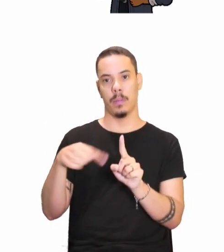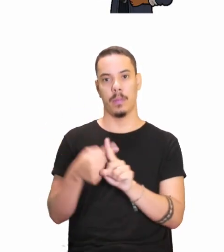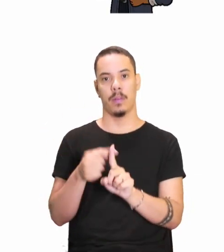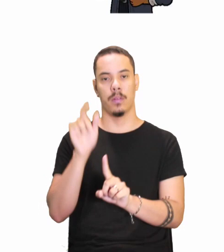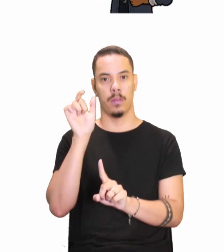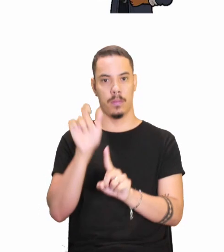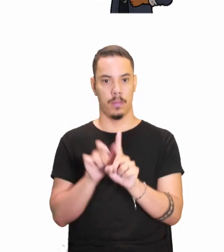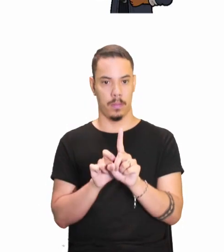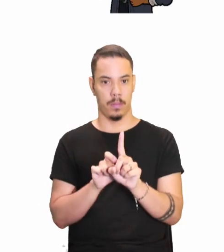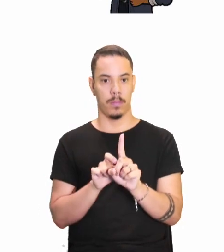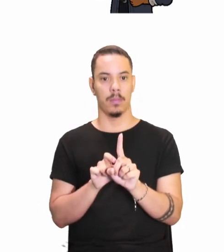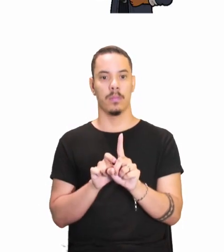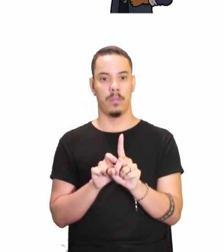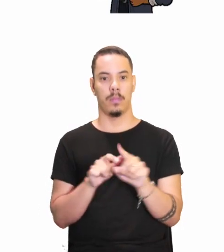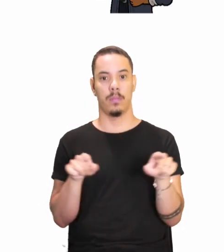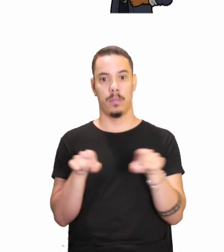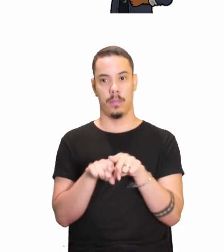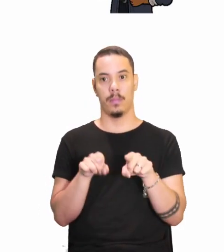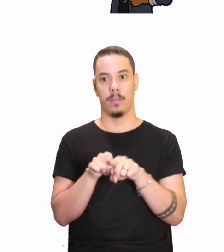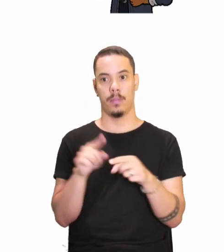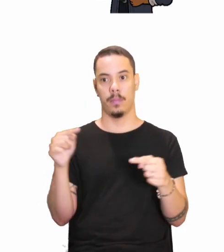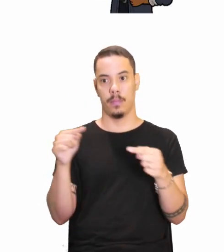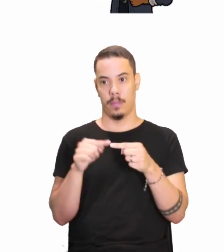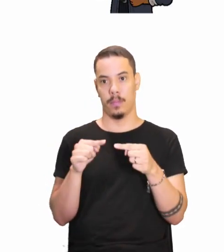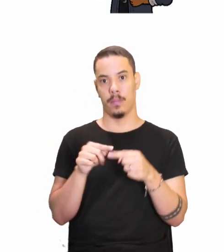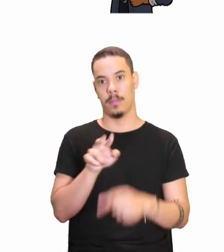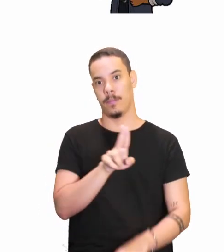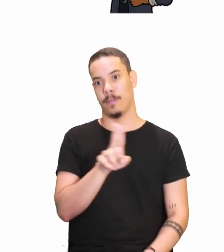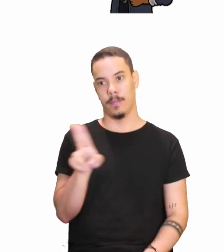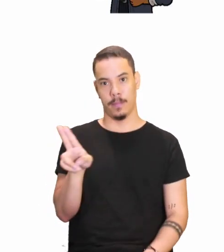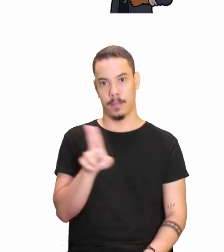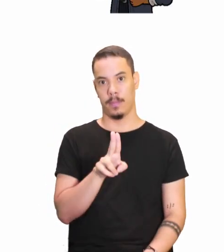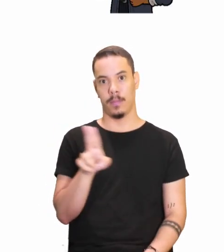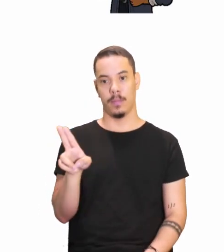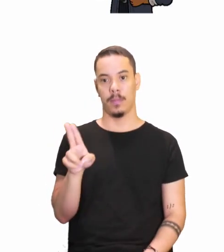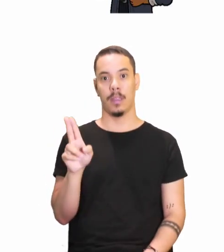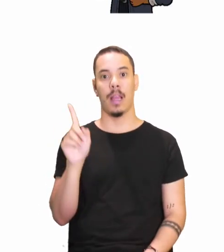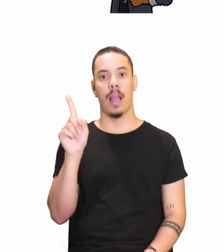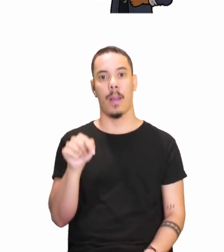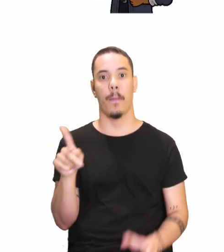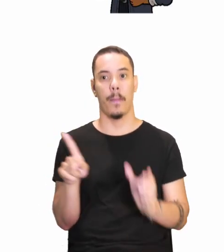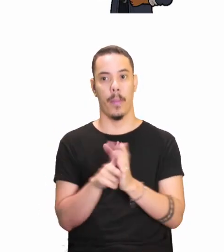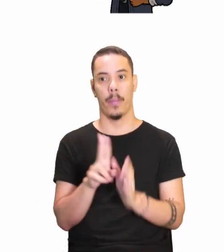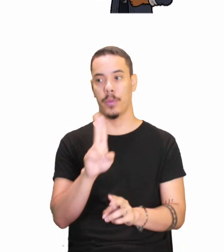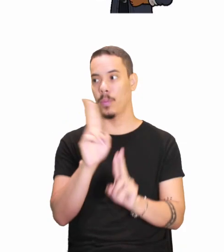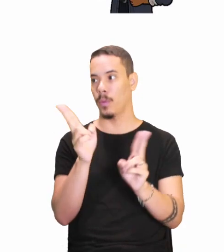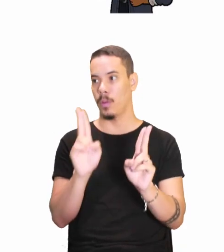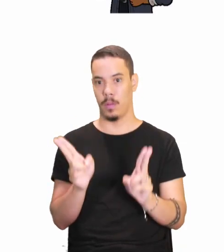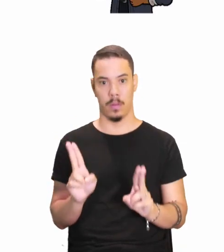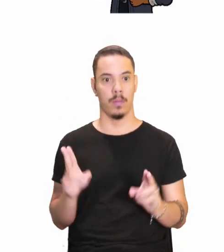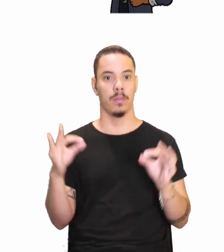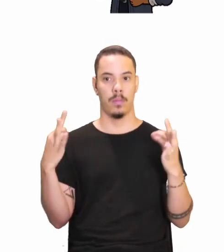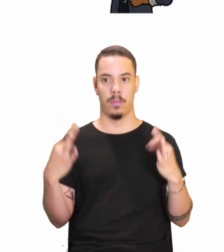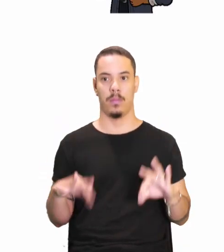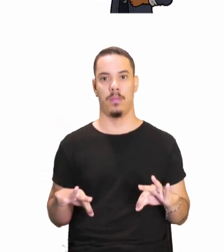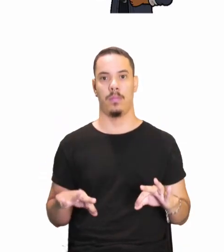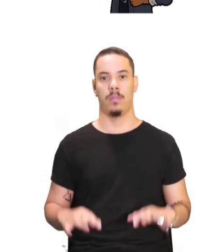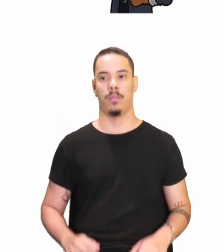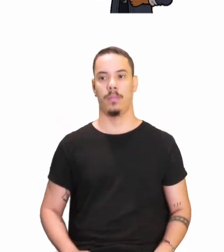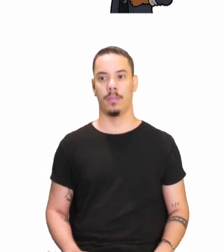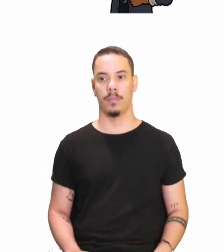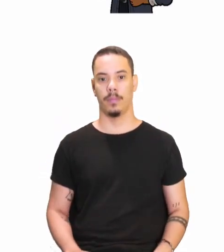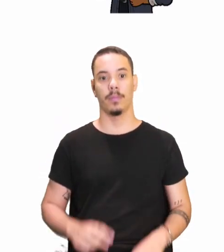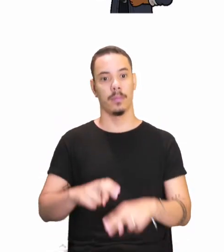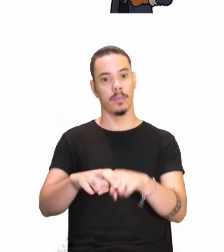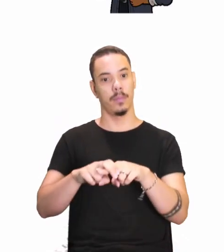sujeito e a concordância nominal, ó, a concordância dos nomes, beleza? Então, eu vou apagar